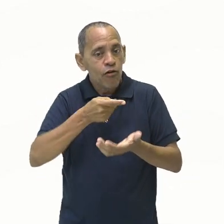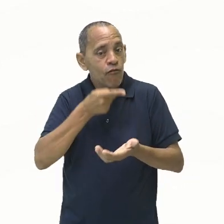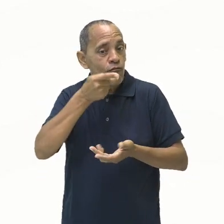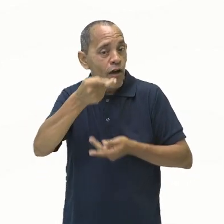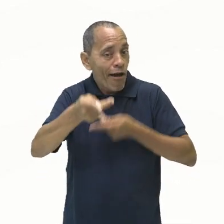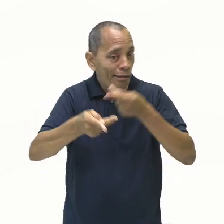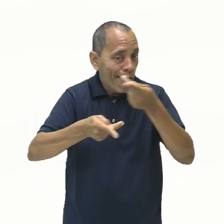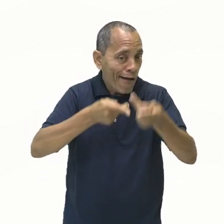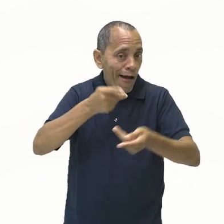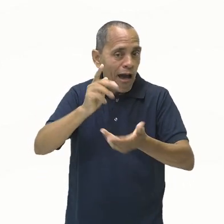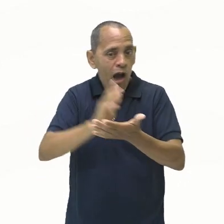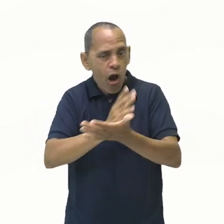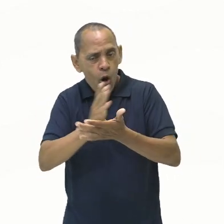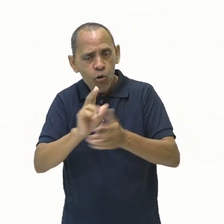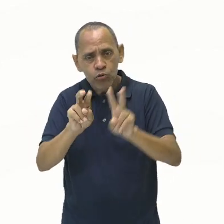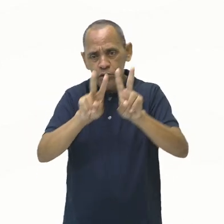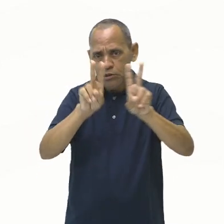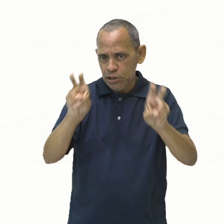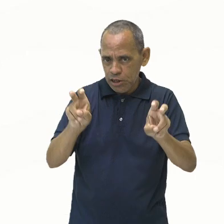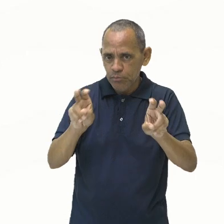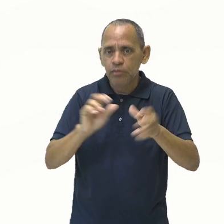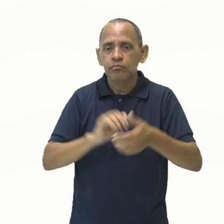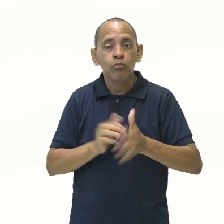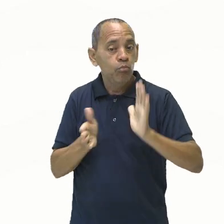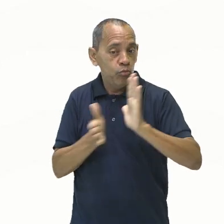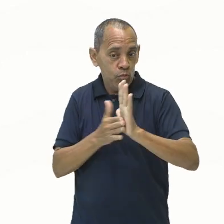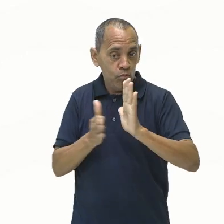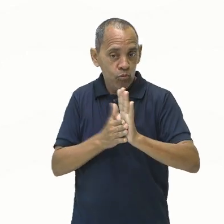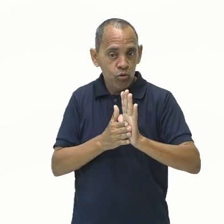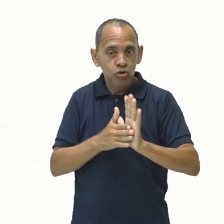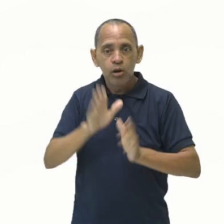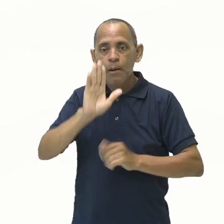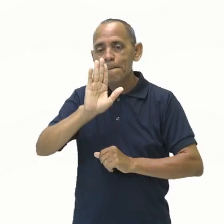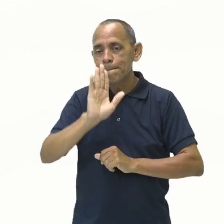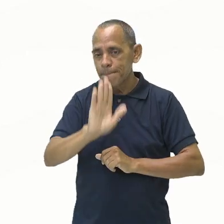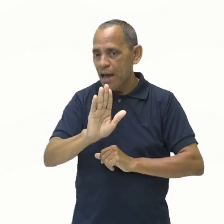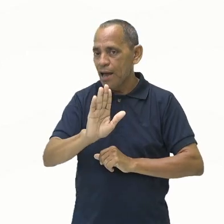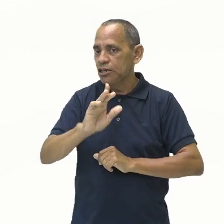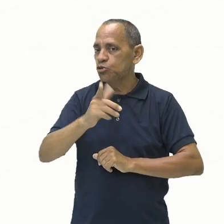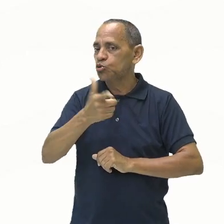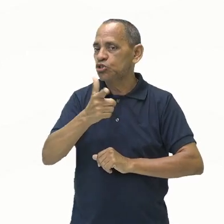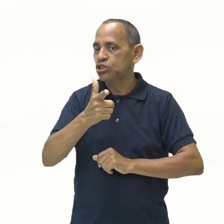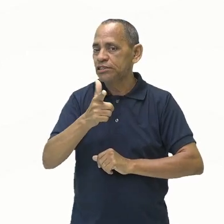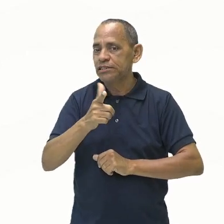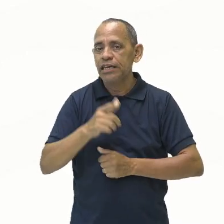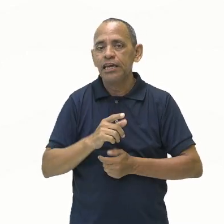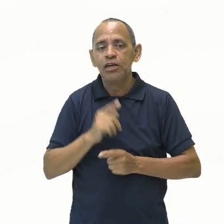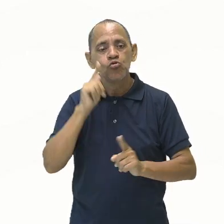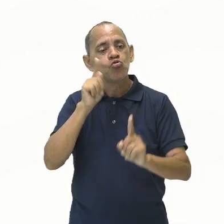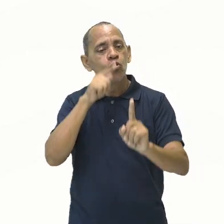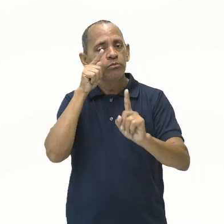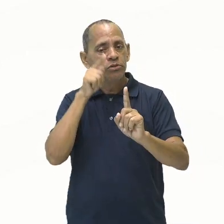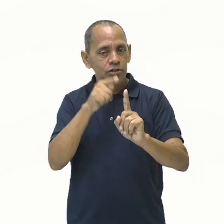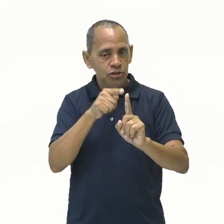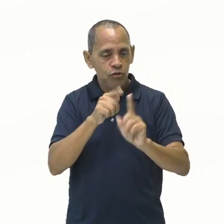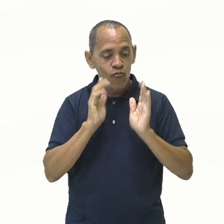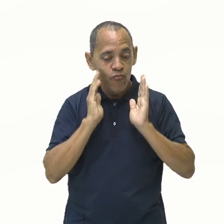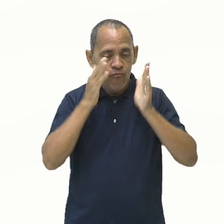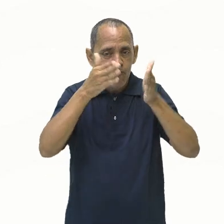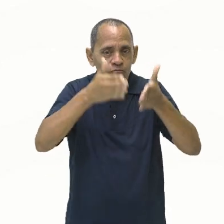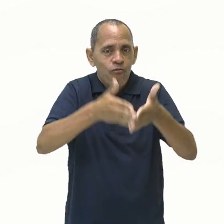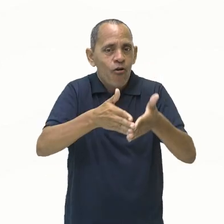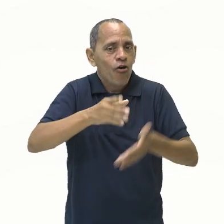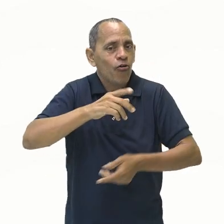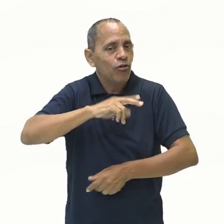sobre determinado tema, mas você não tem a intenção de convencer. Antigamente, né,